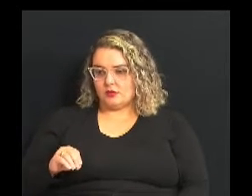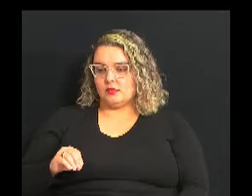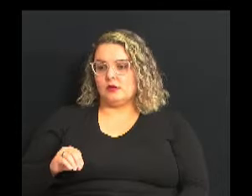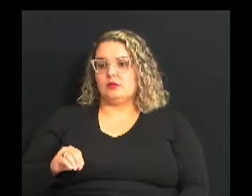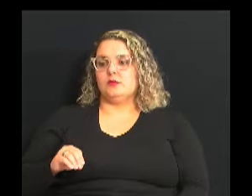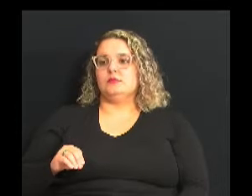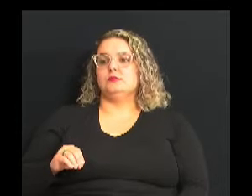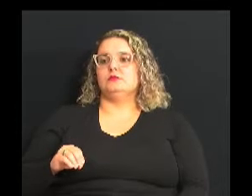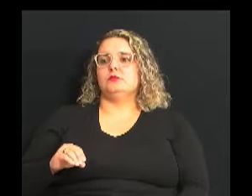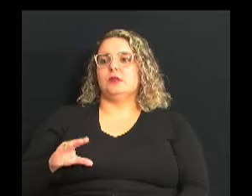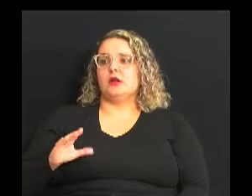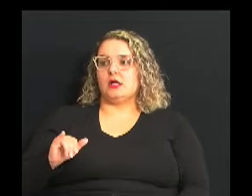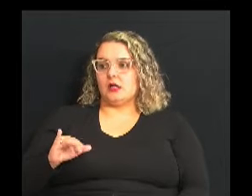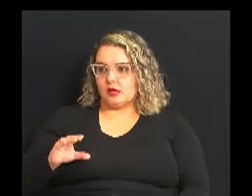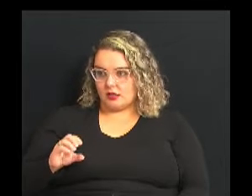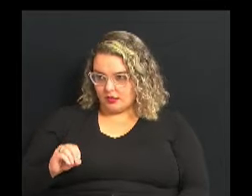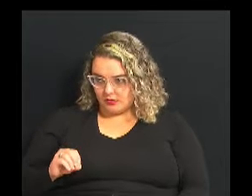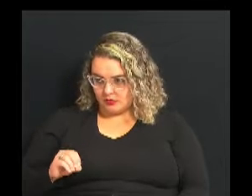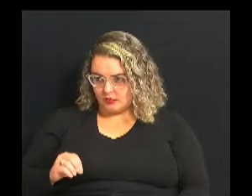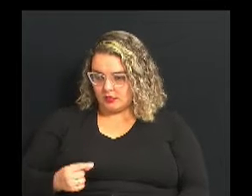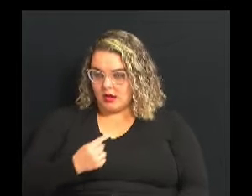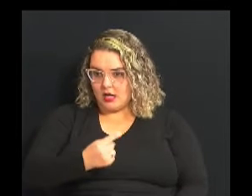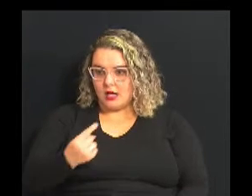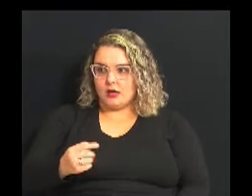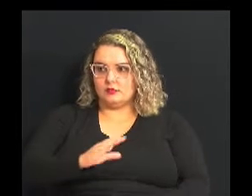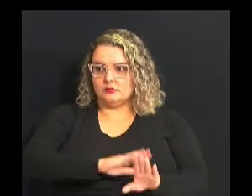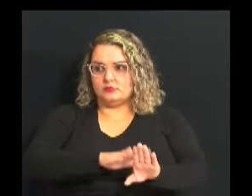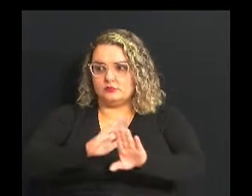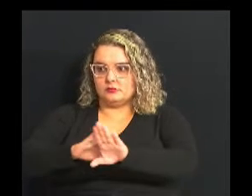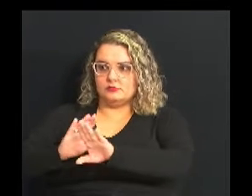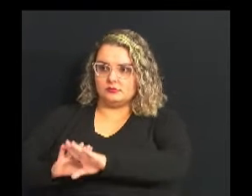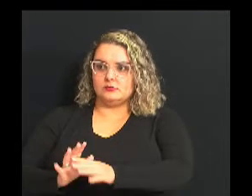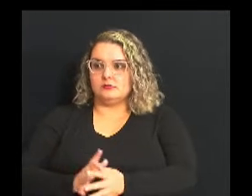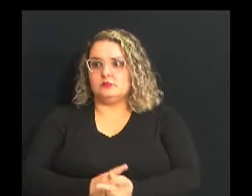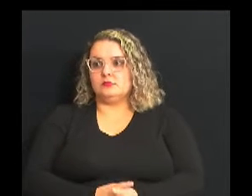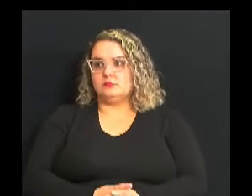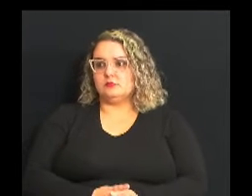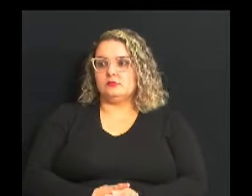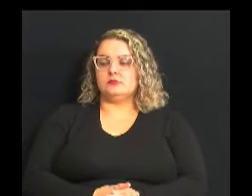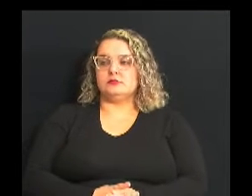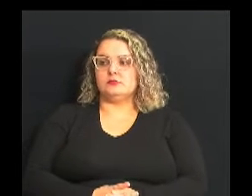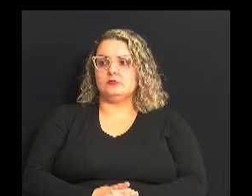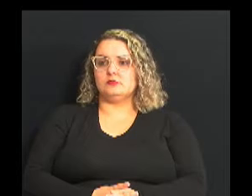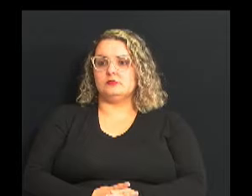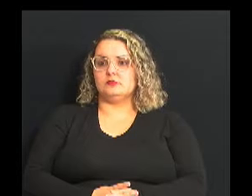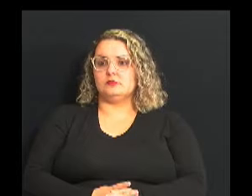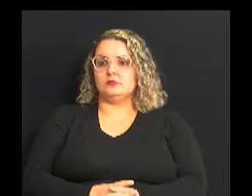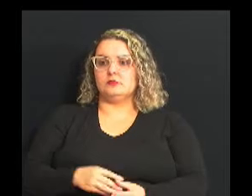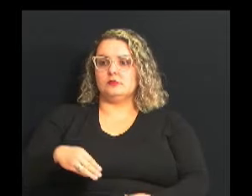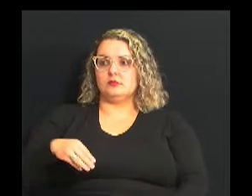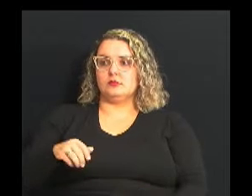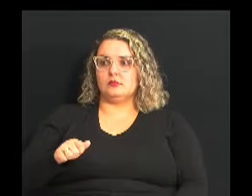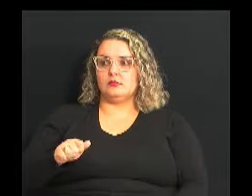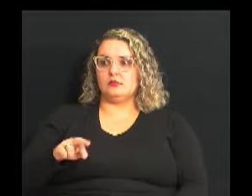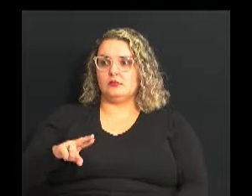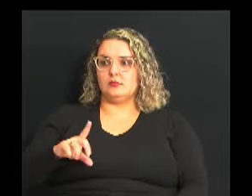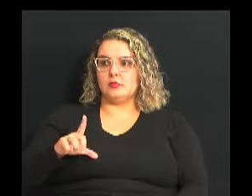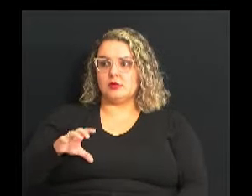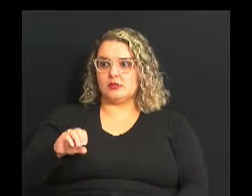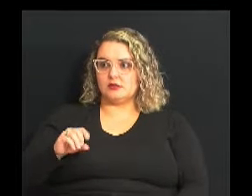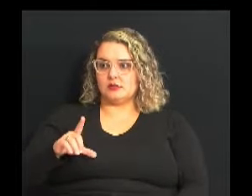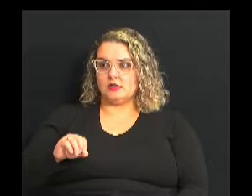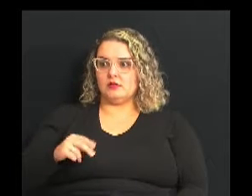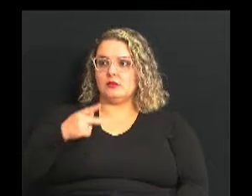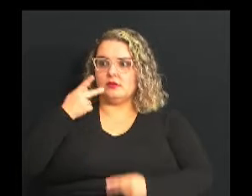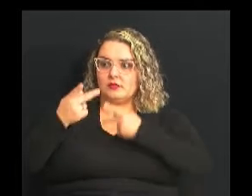telecom. E Caio César Luiz, desenvolvimento. Né? Marcelo, vou passar para você iniciar, falar um pouco